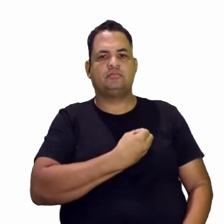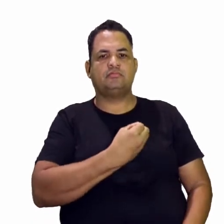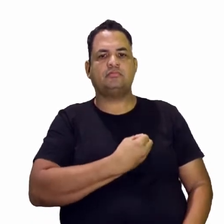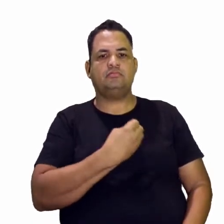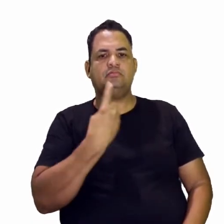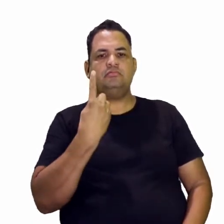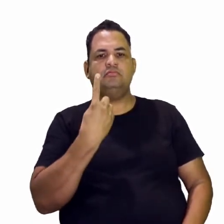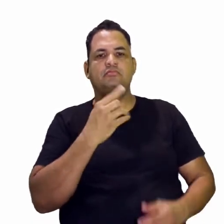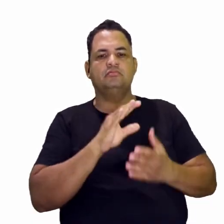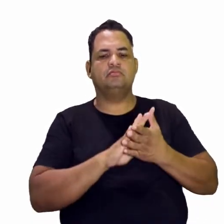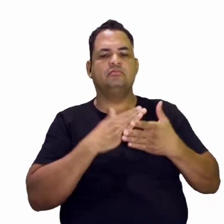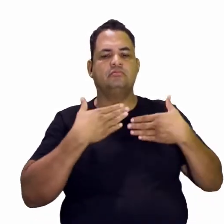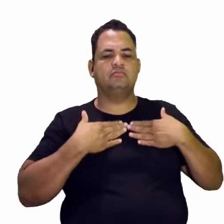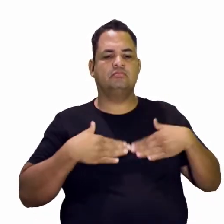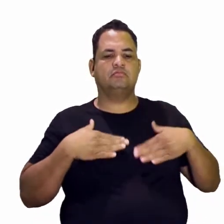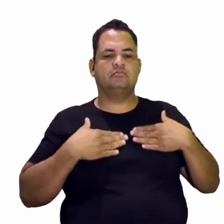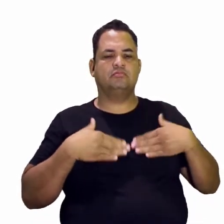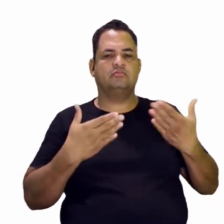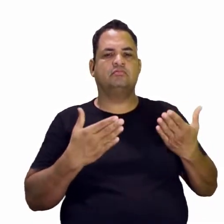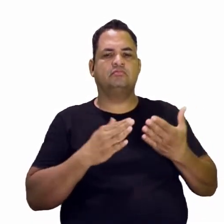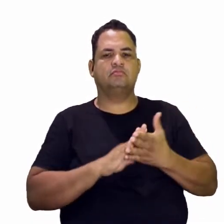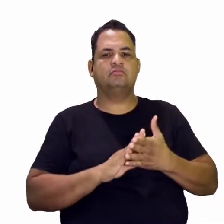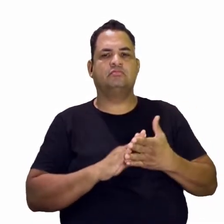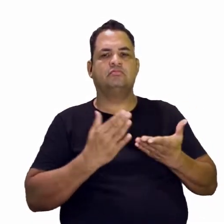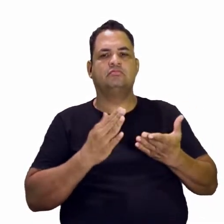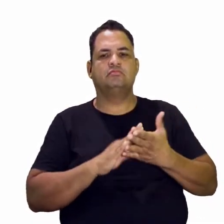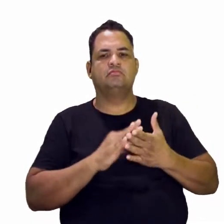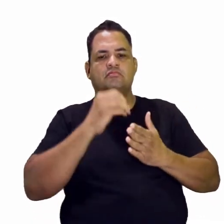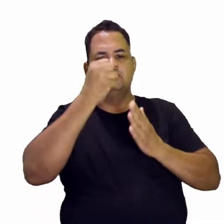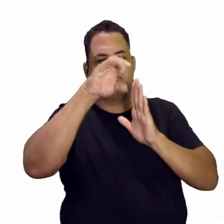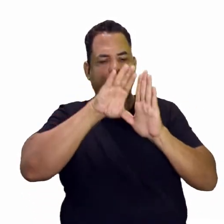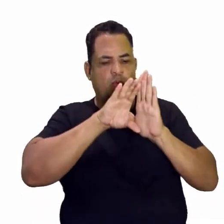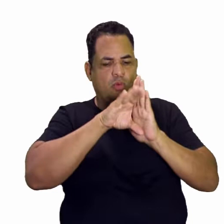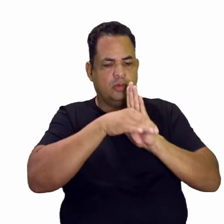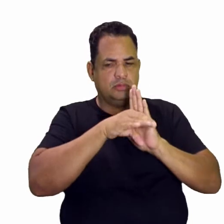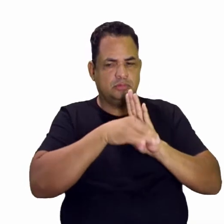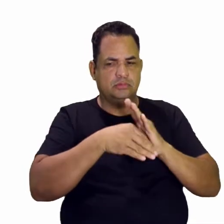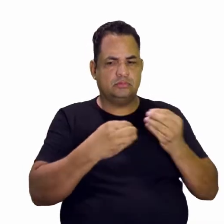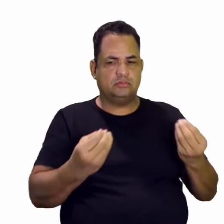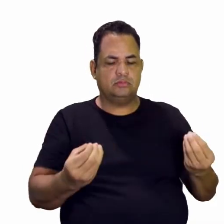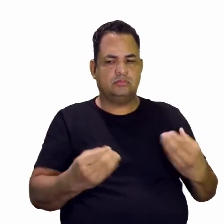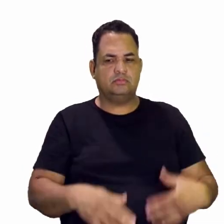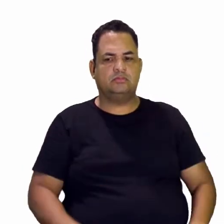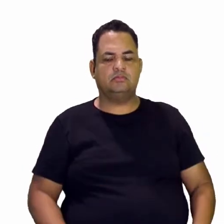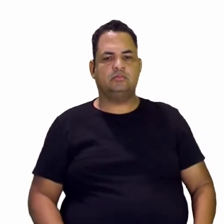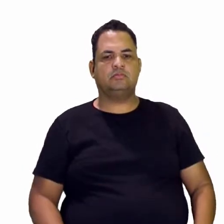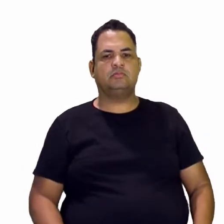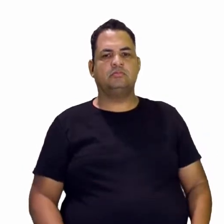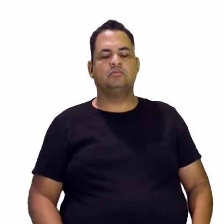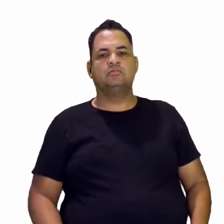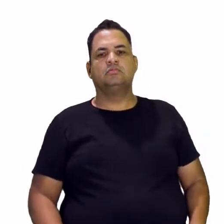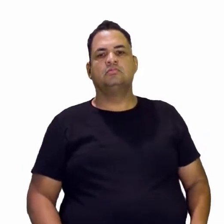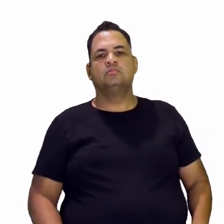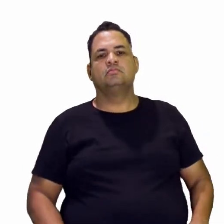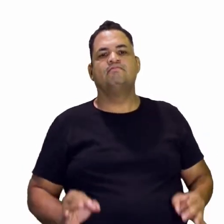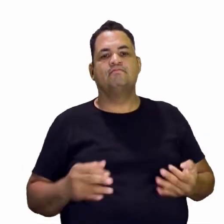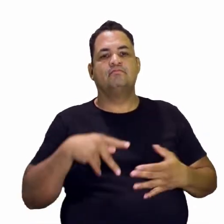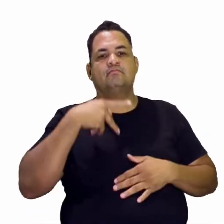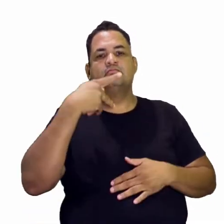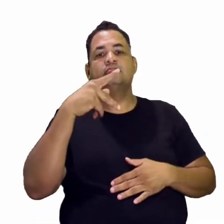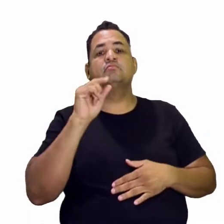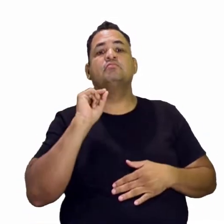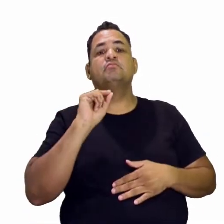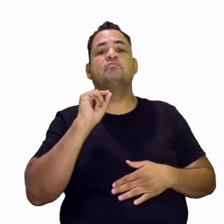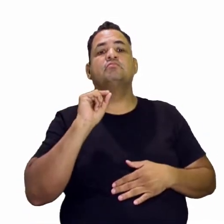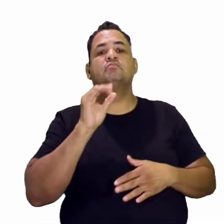muito tranquila, né? Uma definição. E aí, essa definição é justamente falando do